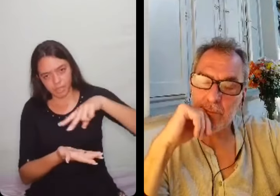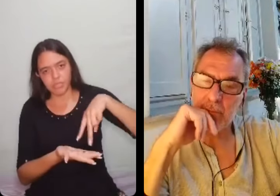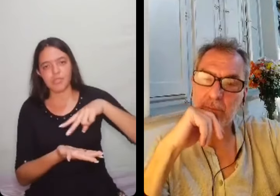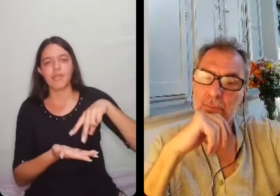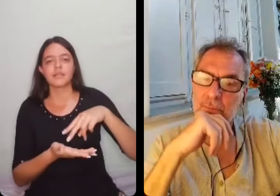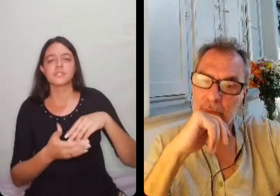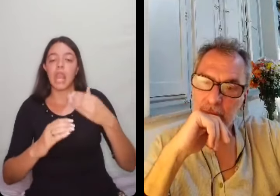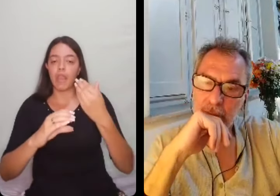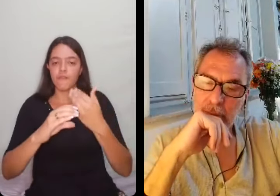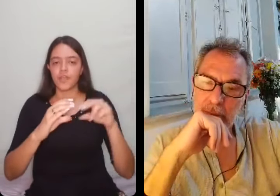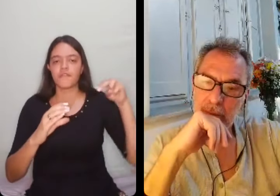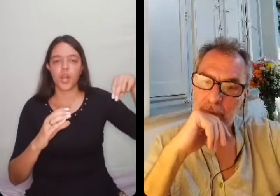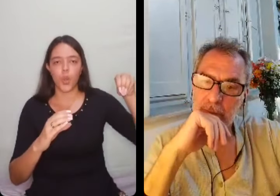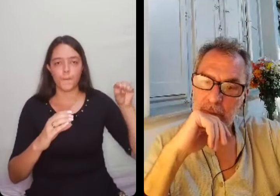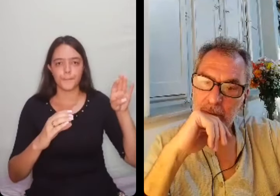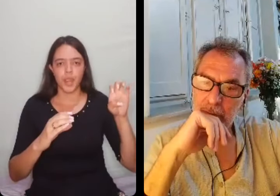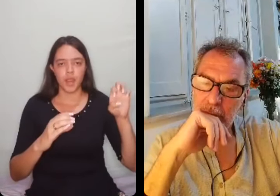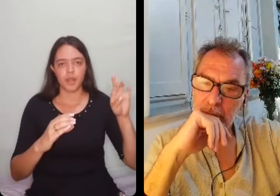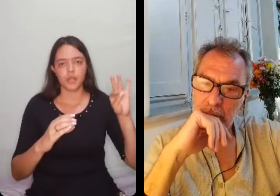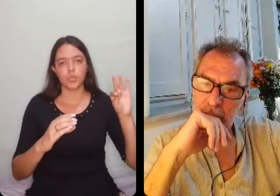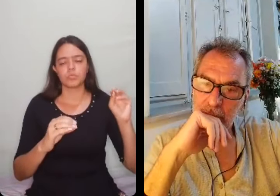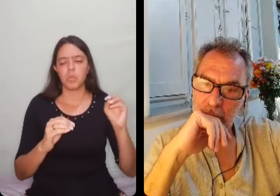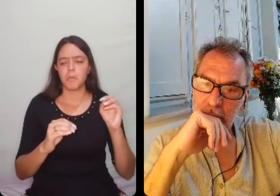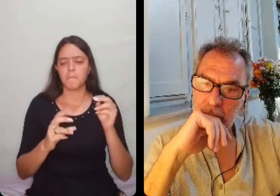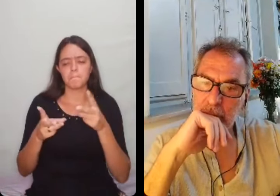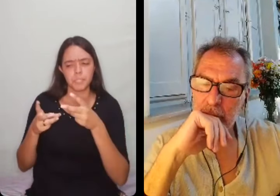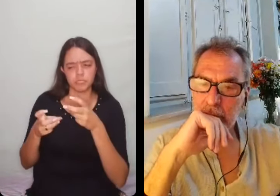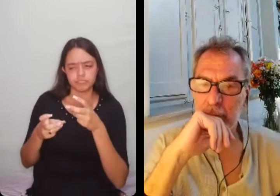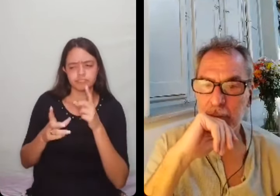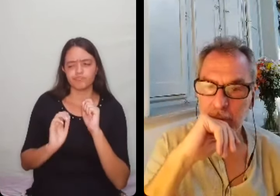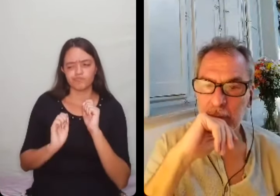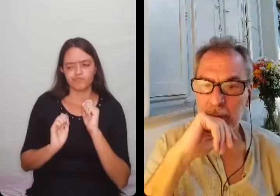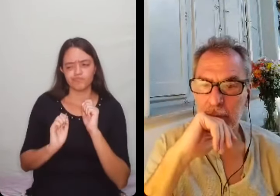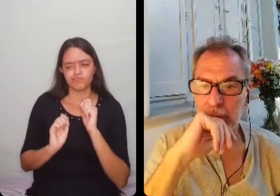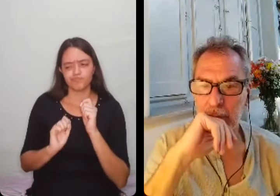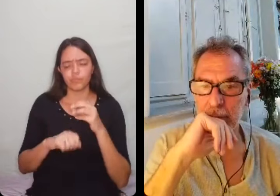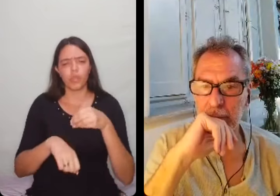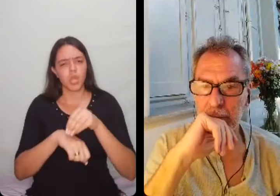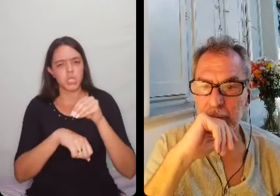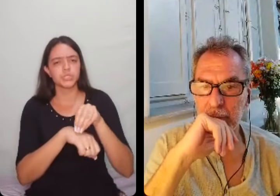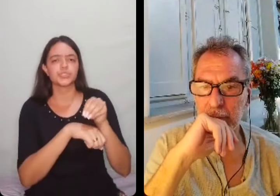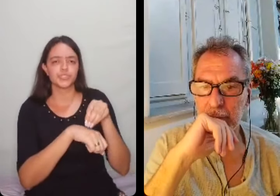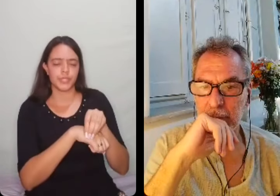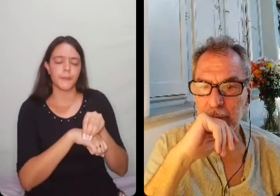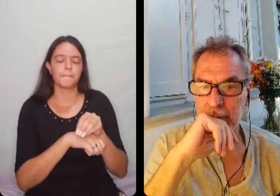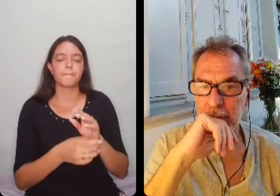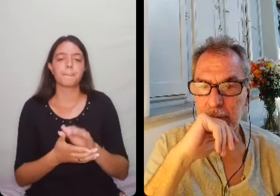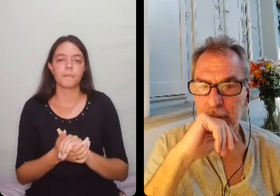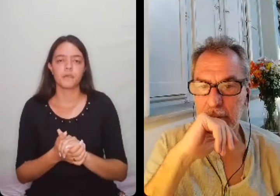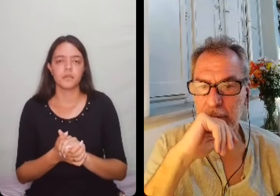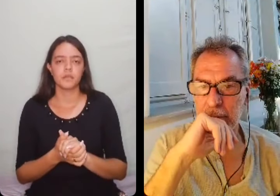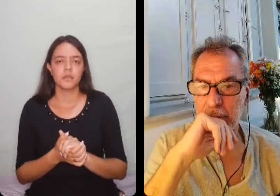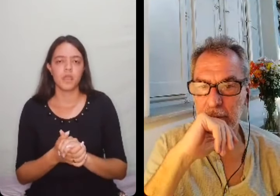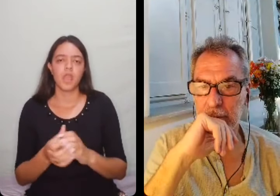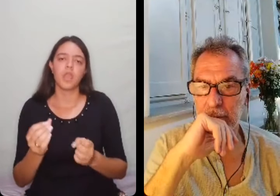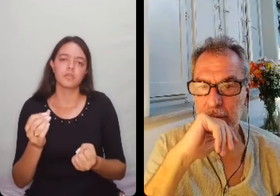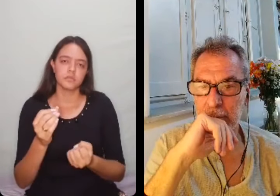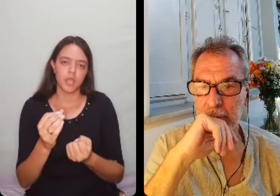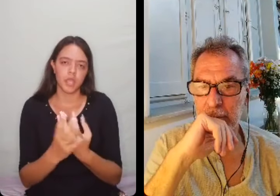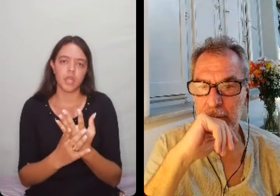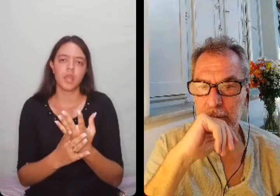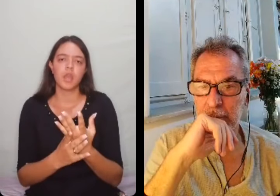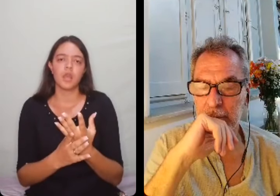Norbeto analisava e já fazia provocações a partir disso. Então, foi criando um corpo coreográfico a partir